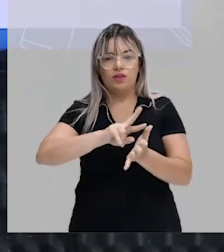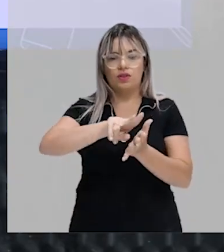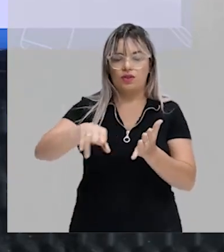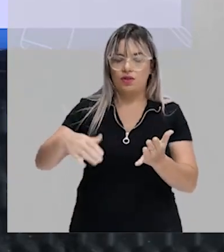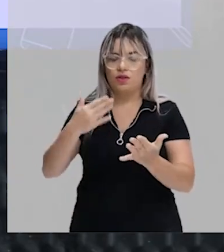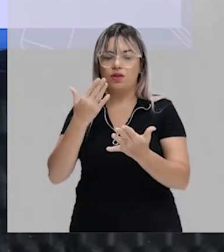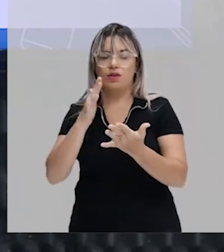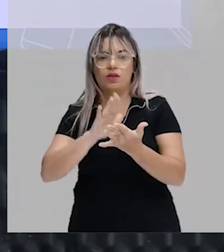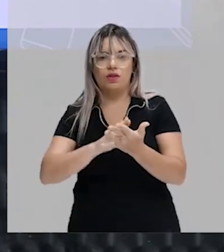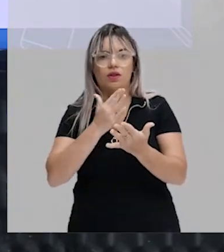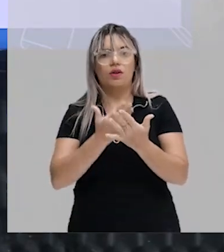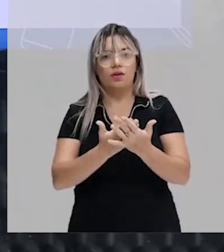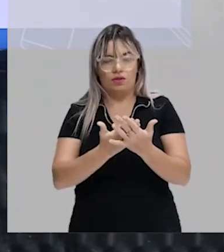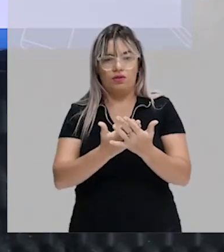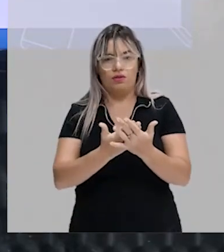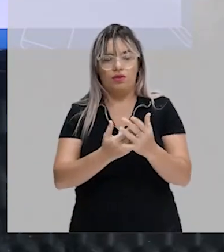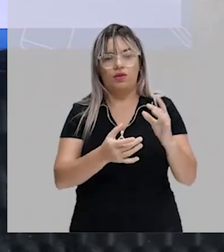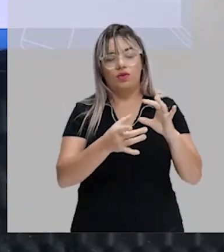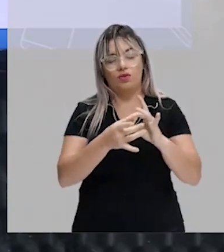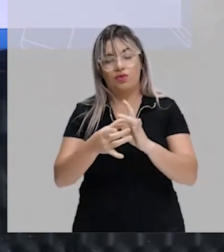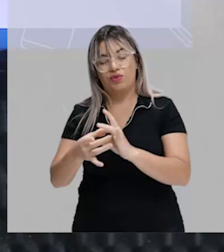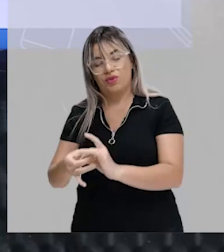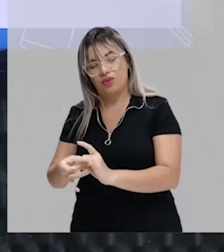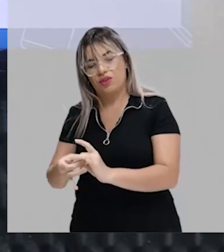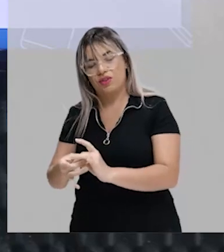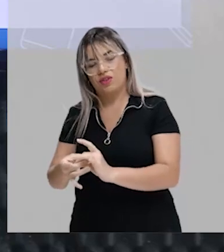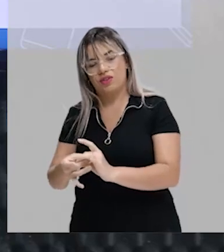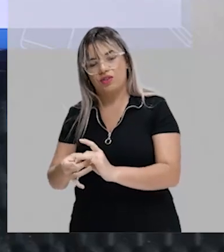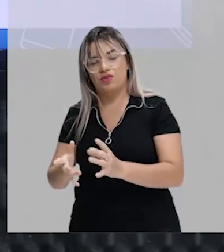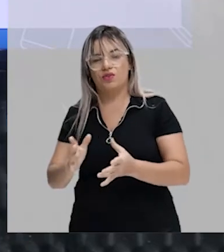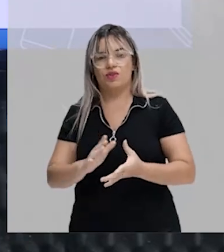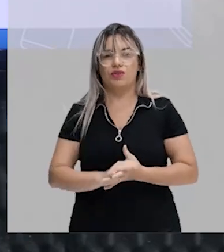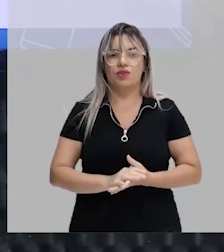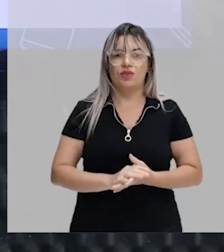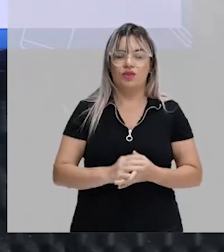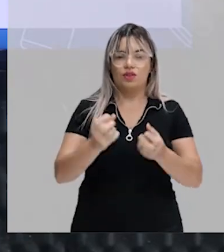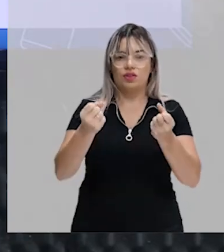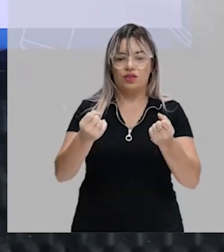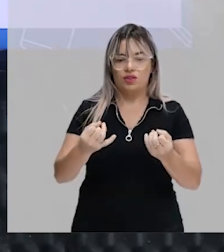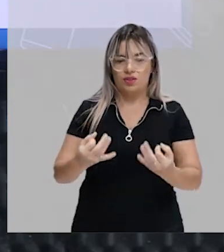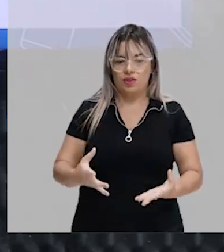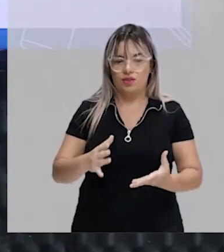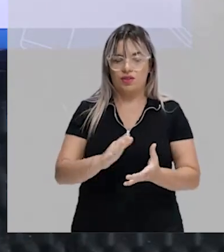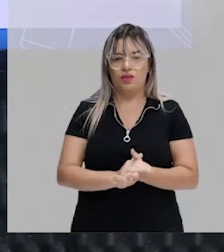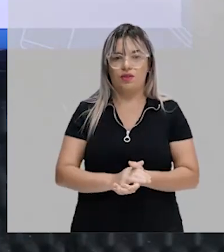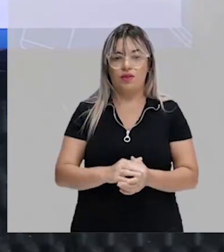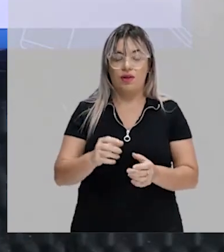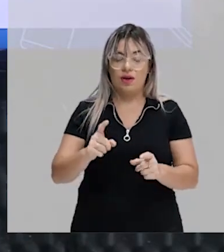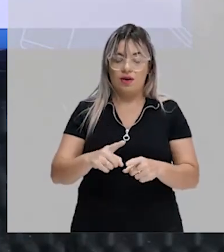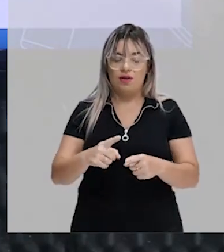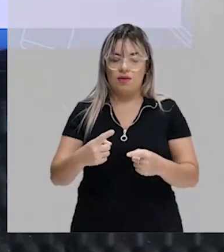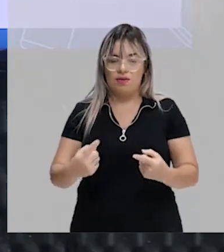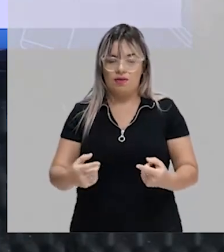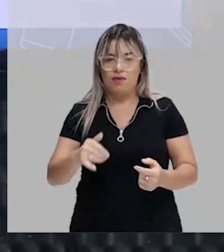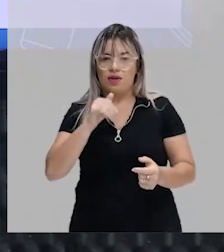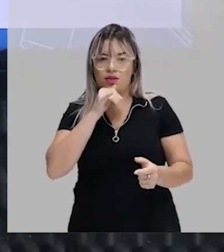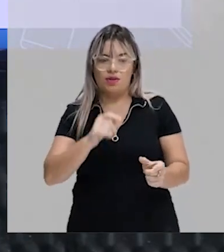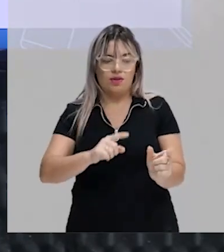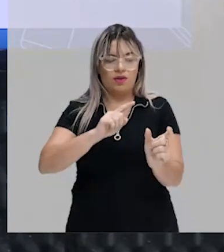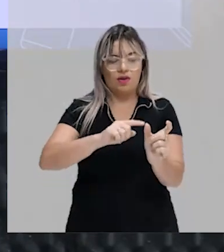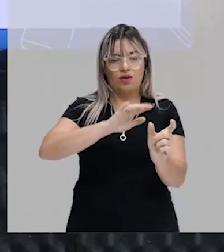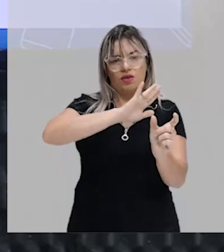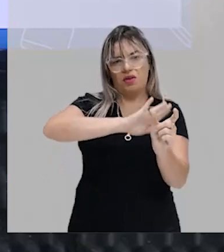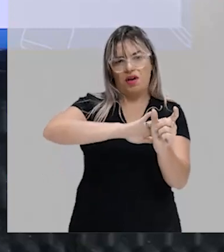contexto aqui vai dizer. Ah, mas não foi isso que eu quis dizer. Ah, porque eu estou falando nesse sentido aqui. Então, nesse sentido aqui, o negócio